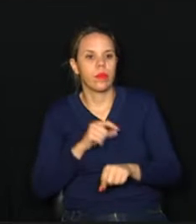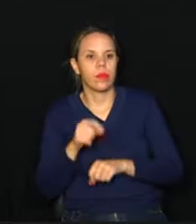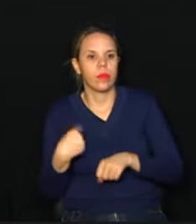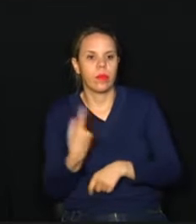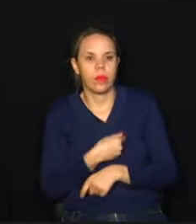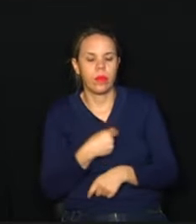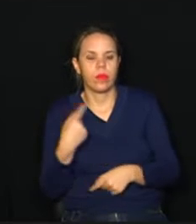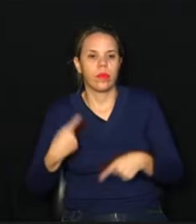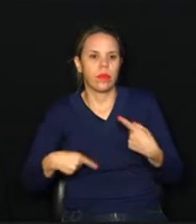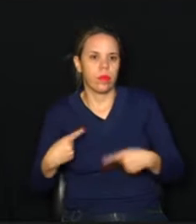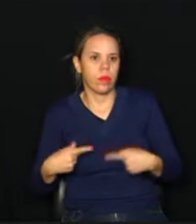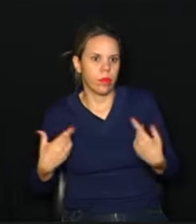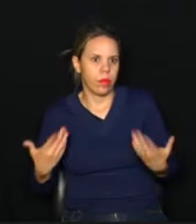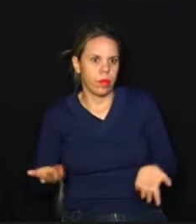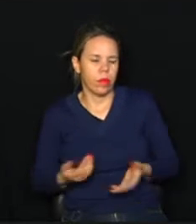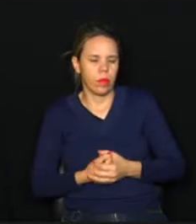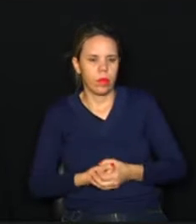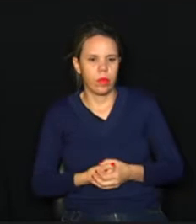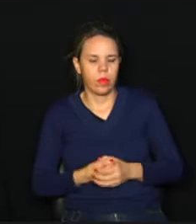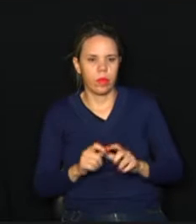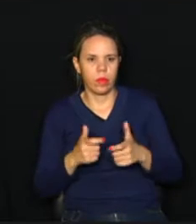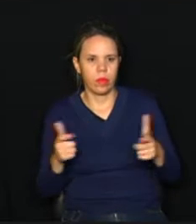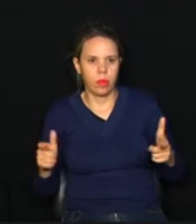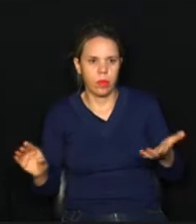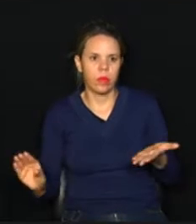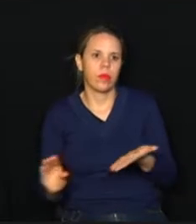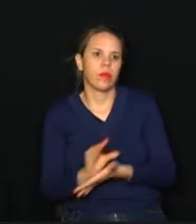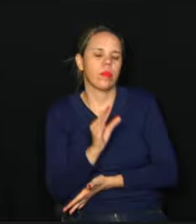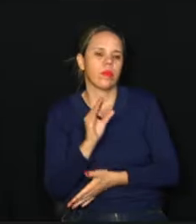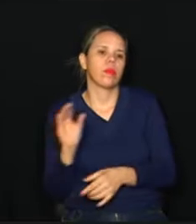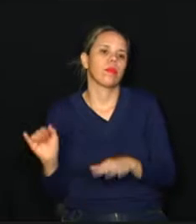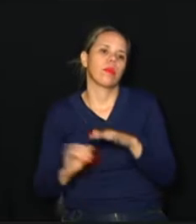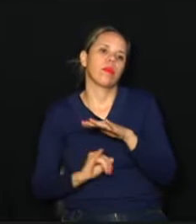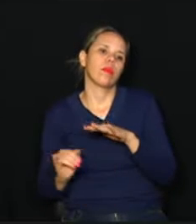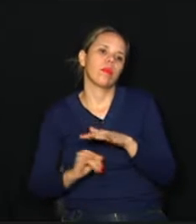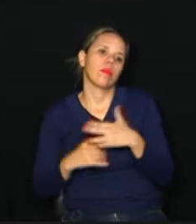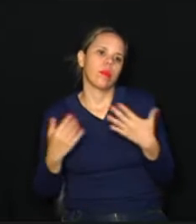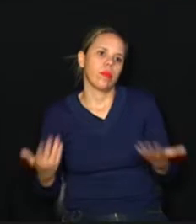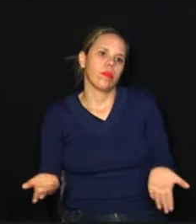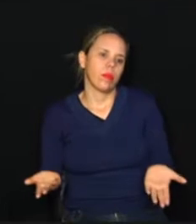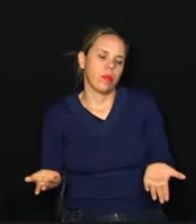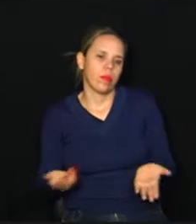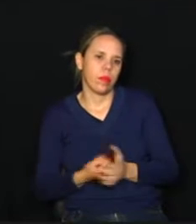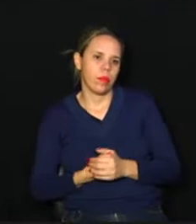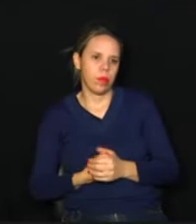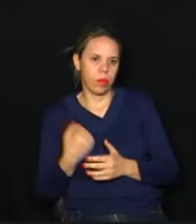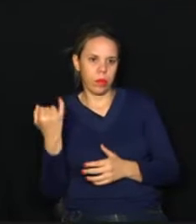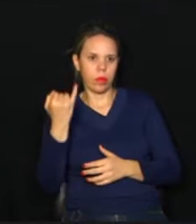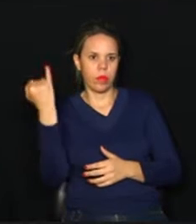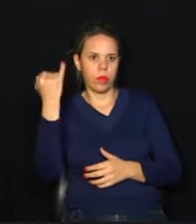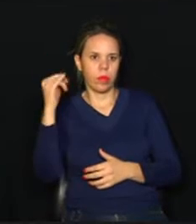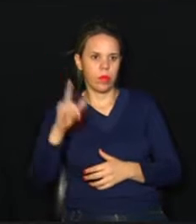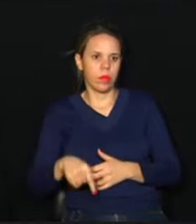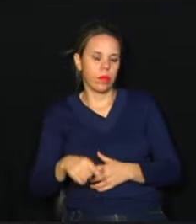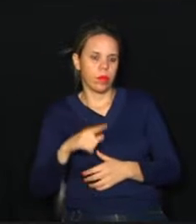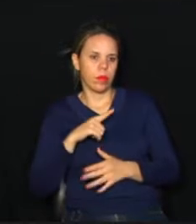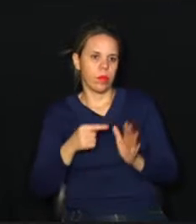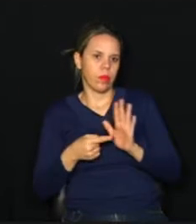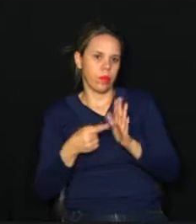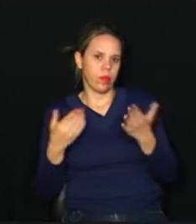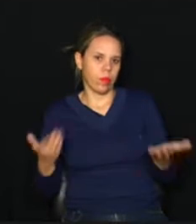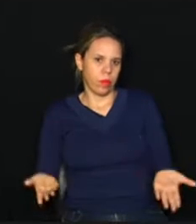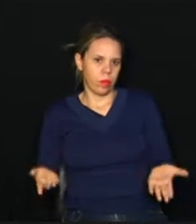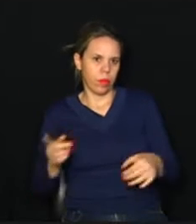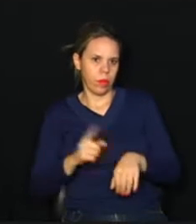estar discutindo um maior investimento nos institutos, né, dado a relevância que eles mostraram